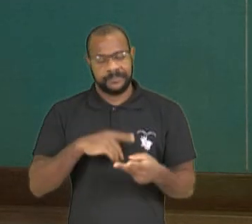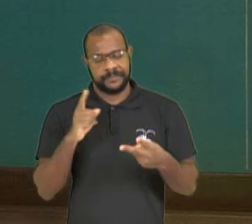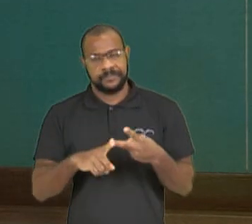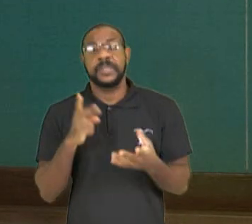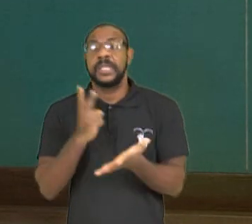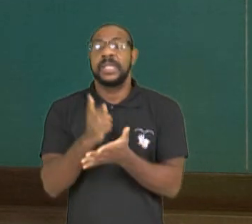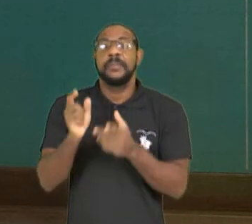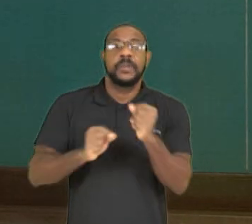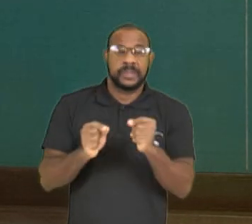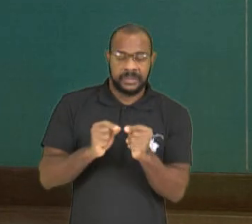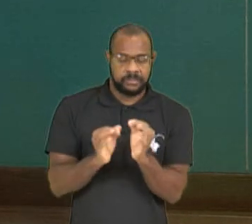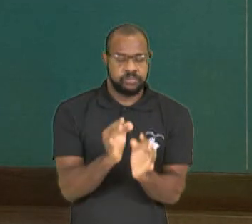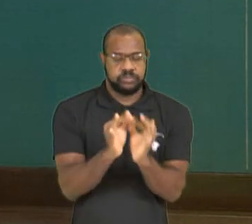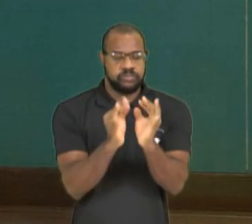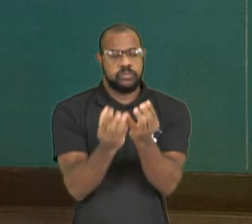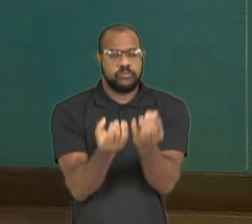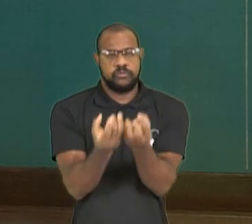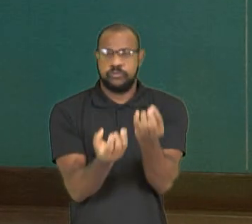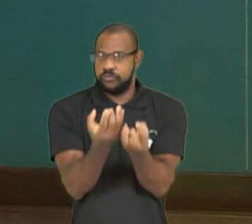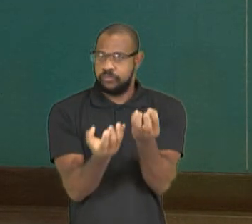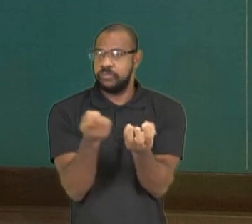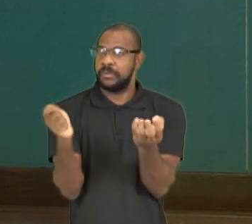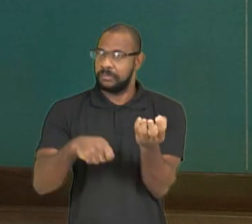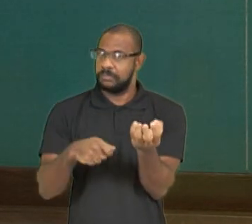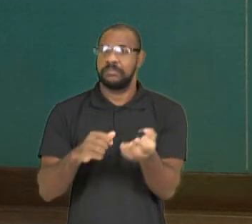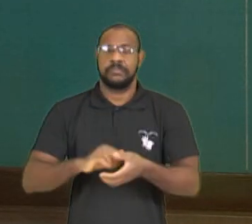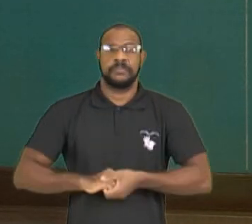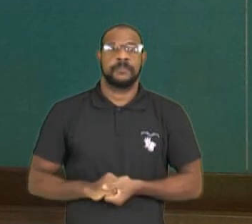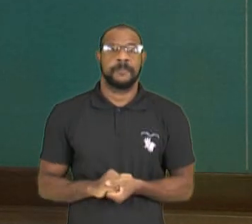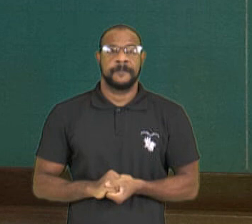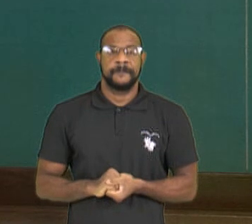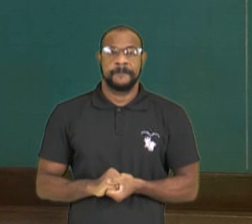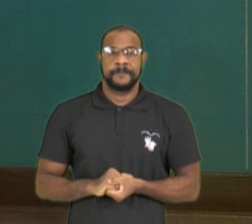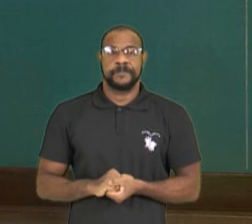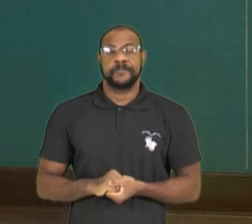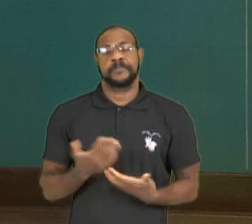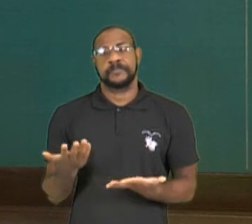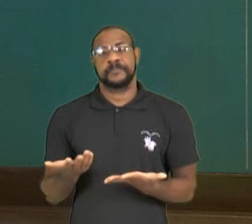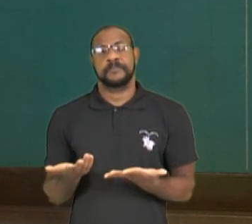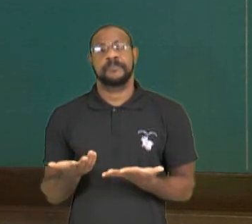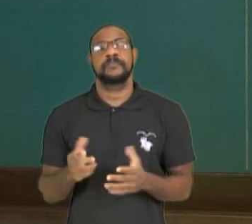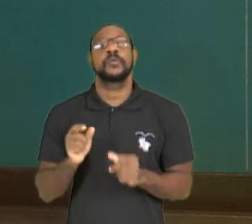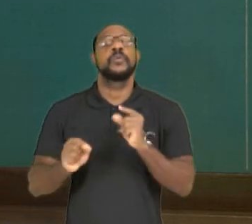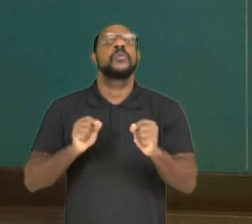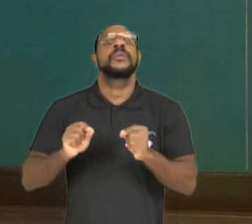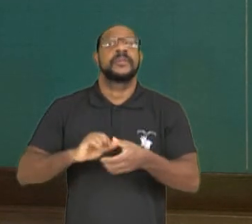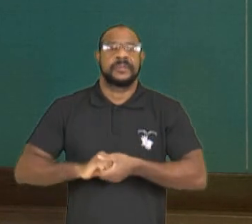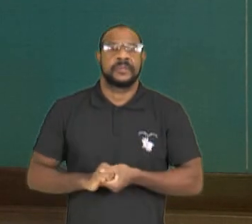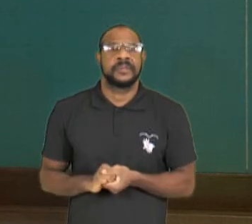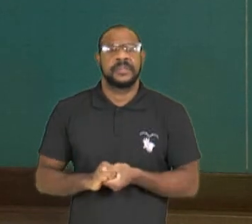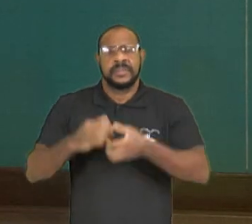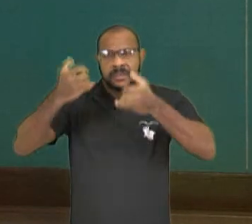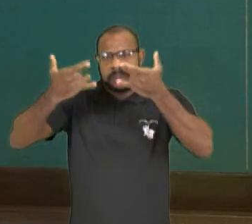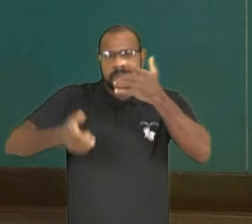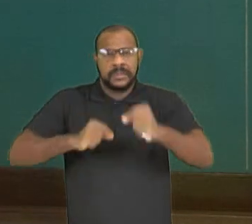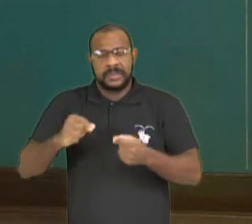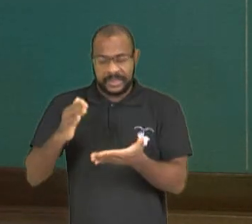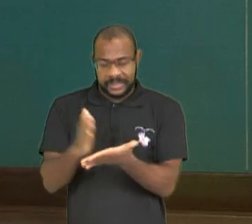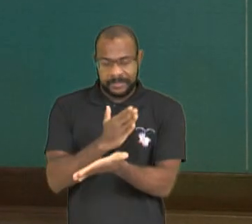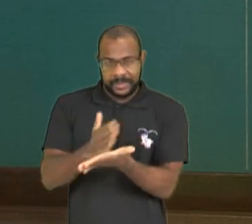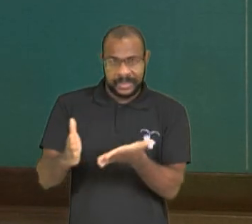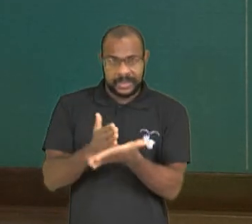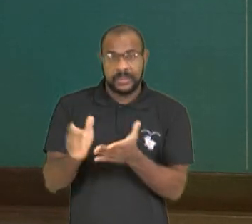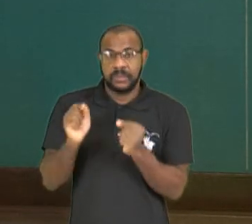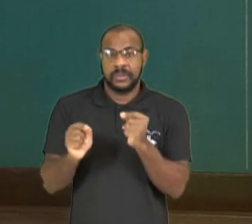por ponto de ebulição, por diferença de ponto de ebulição. E ainda, o que mais nós temos? Quando a gente fala em